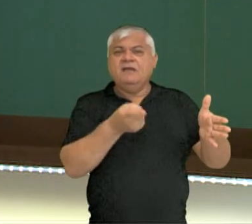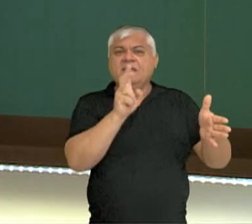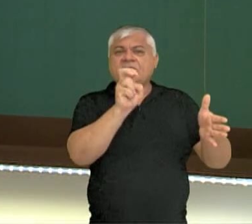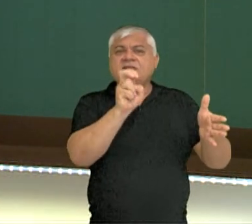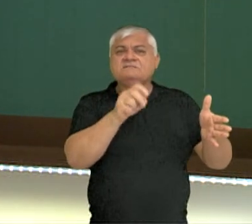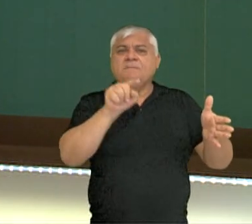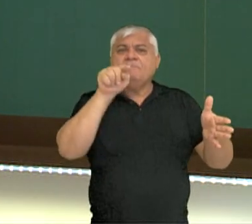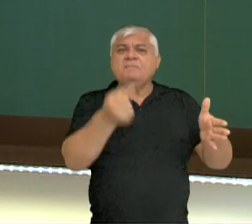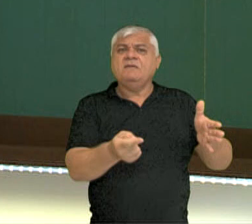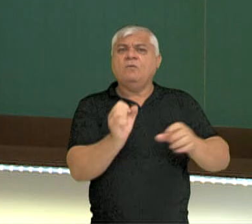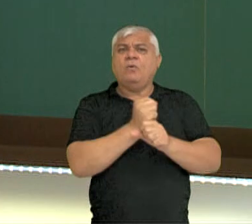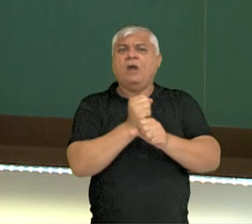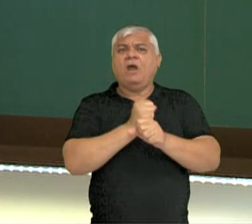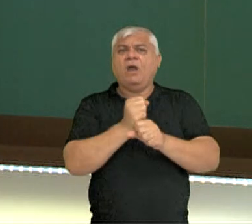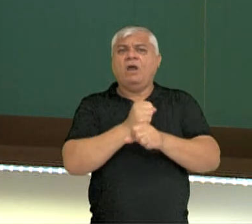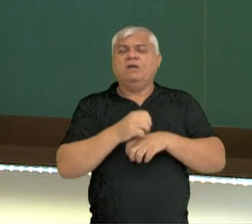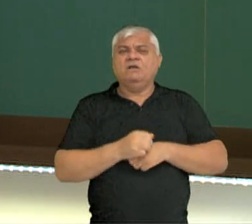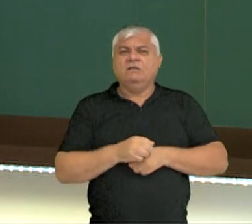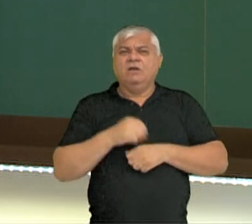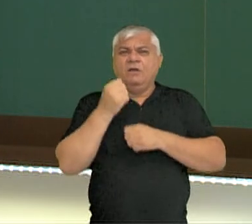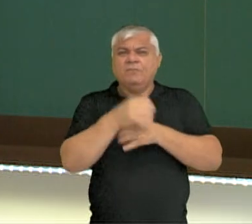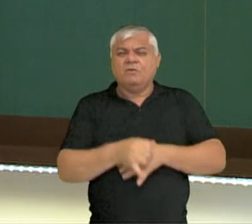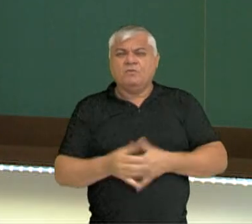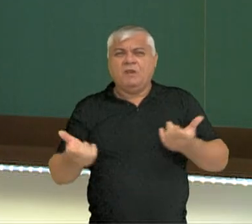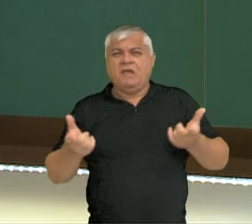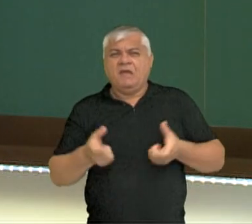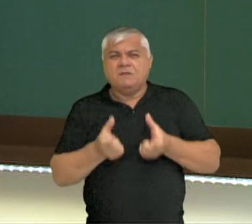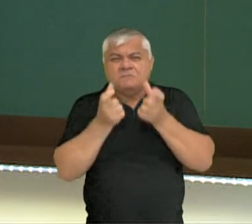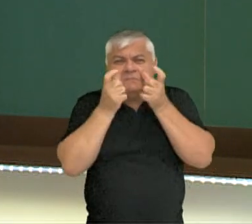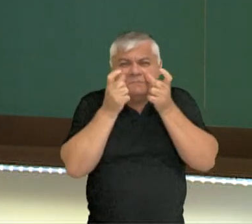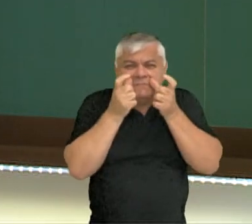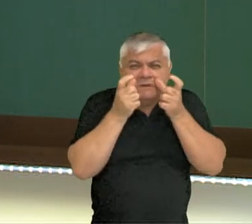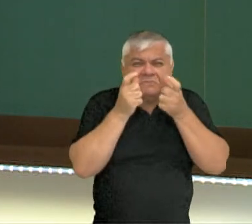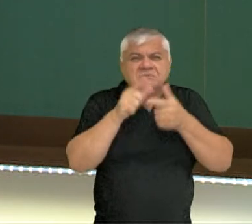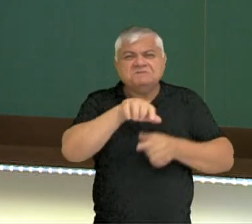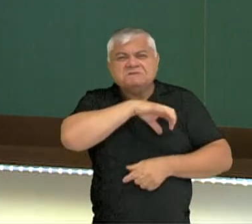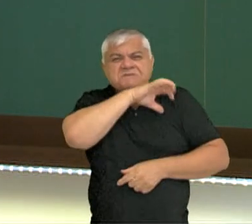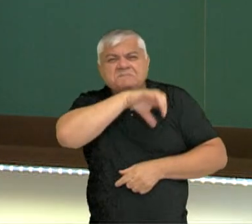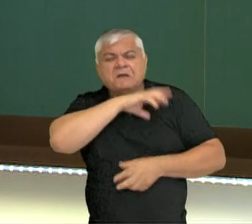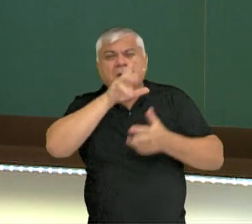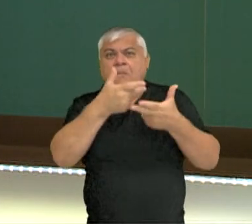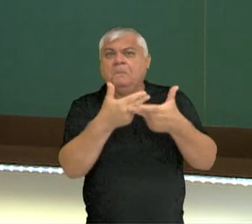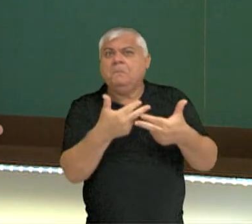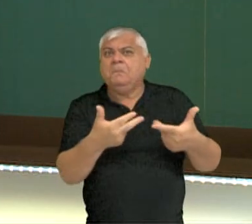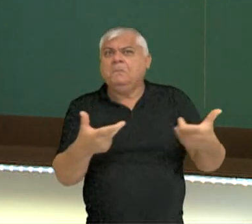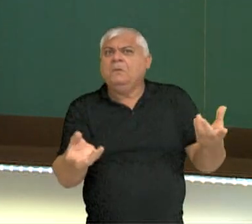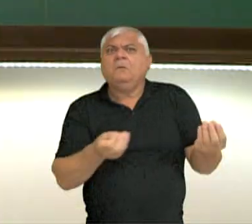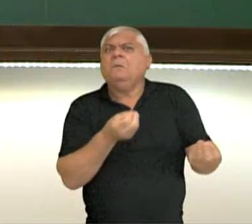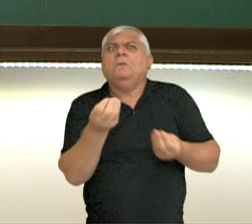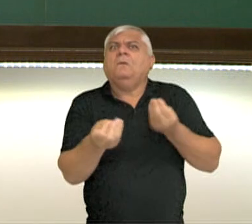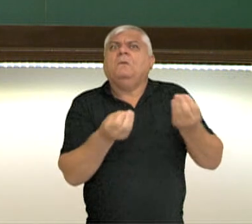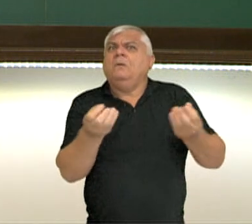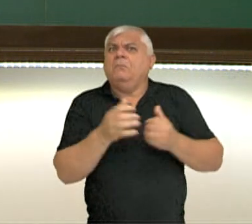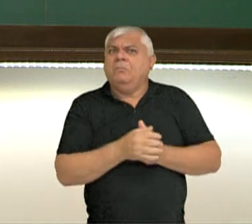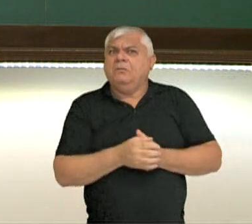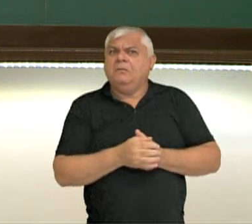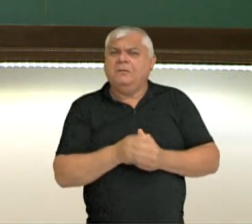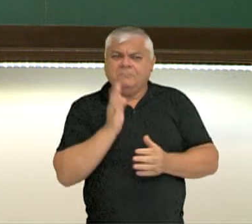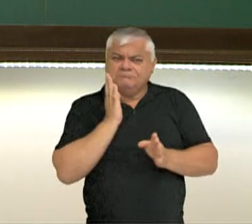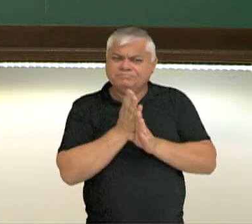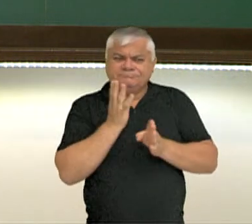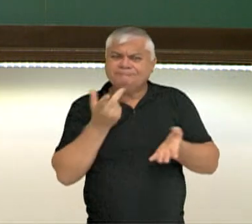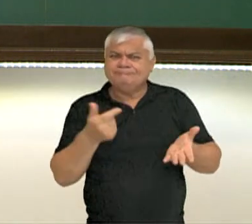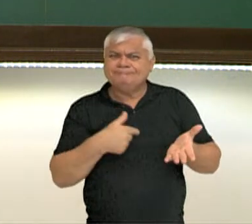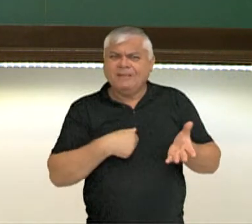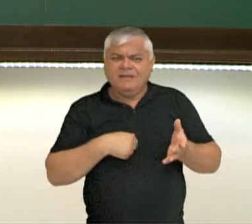atrás, para caçar mamutes, ursos, animais daquela região. Como que essas datações não batem se a chilena é